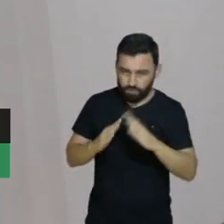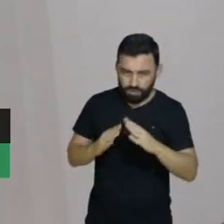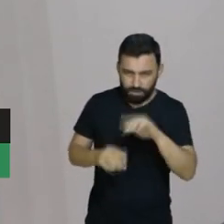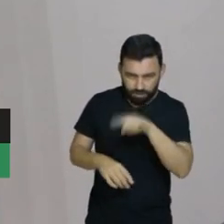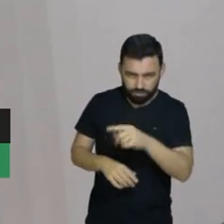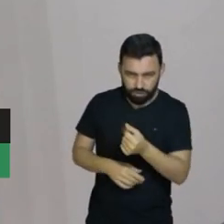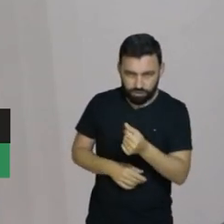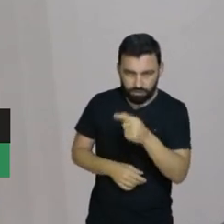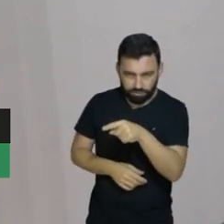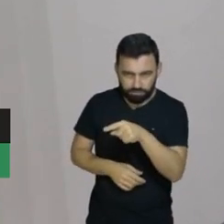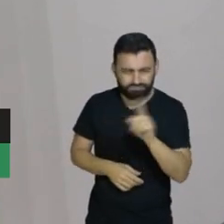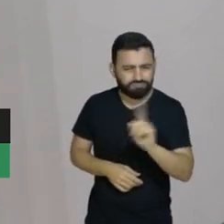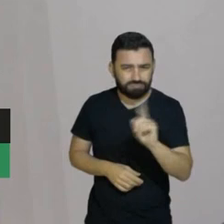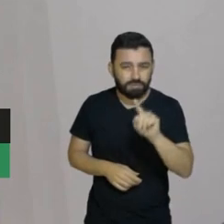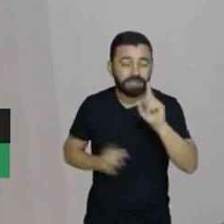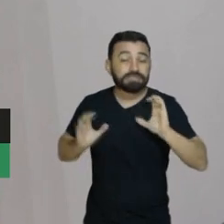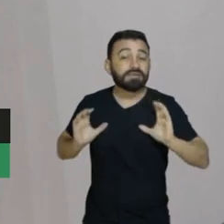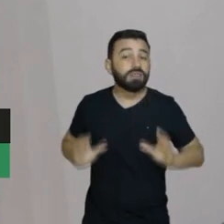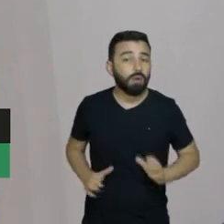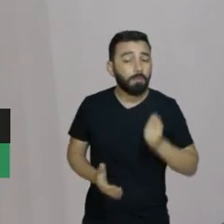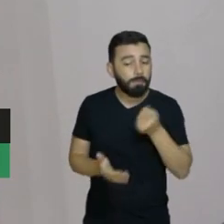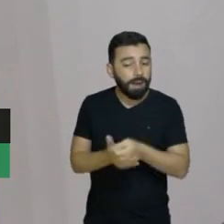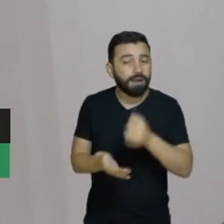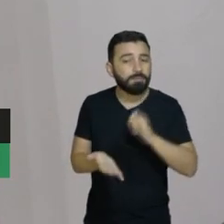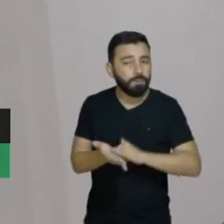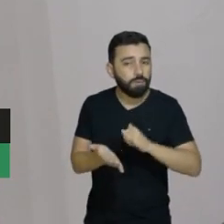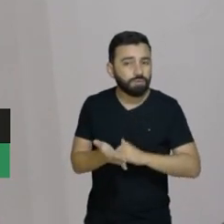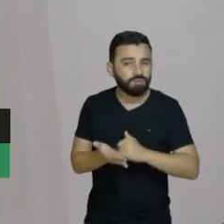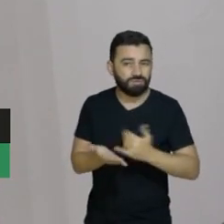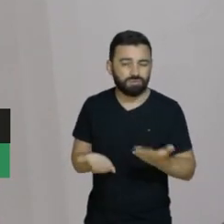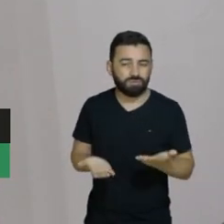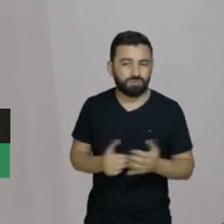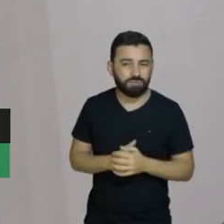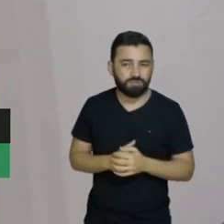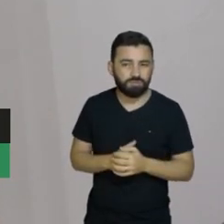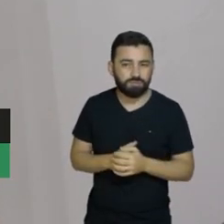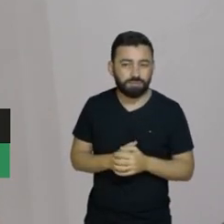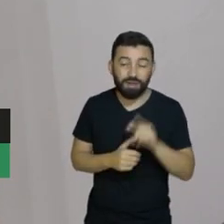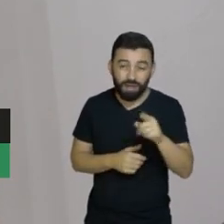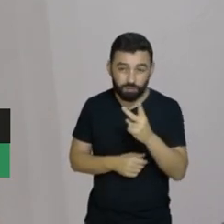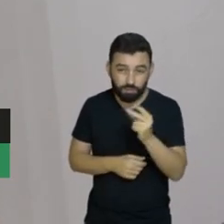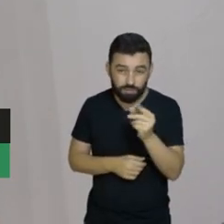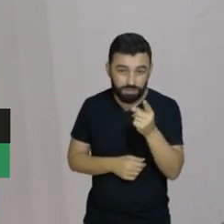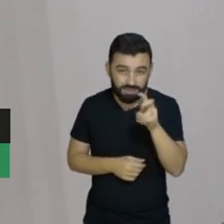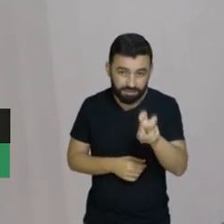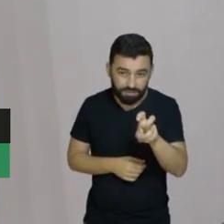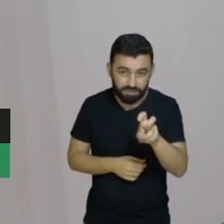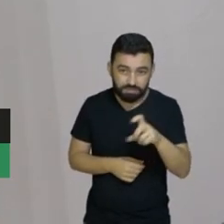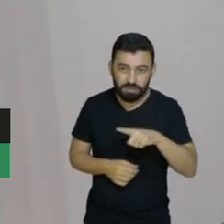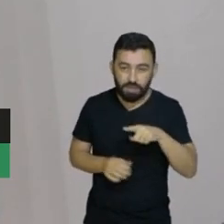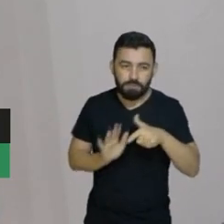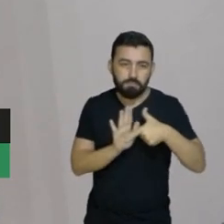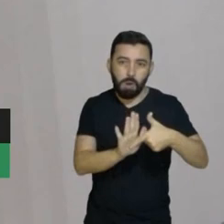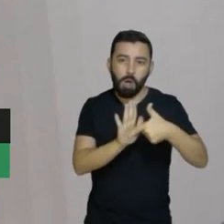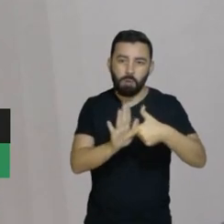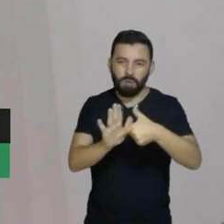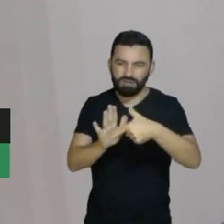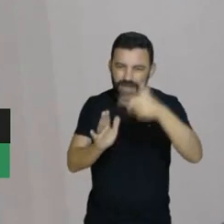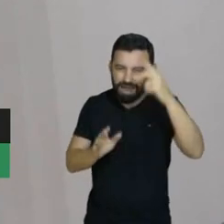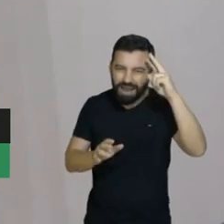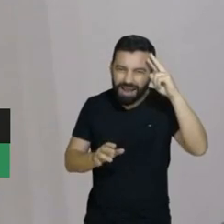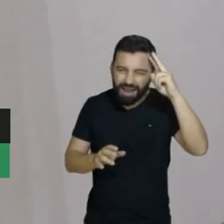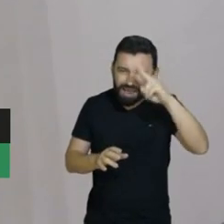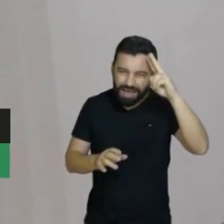dinheiro é do cidadão. Então, é o cidadão que está pagando a parada gay. A edição de 2015, que expôs um transexual nu, lembra do travesti